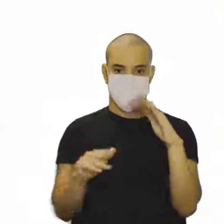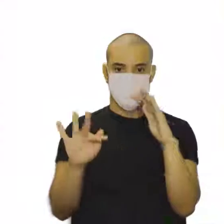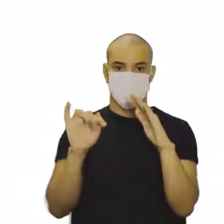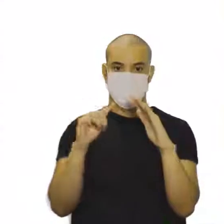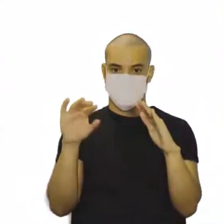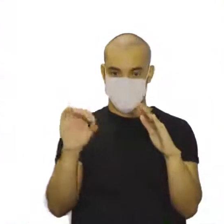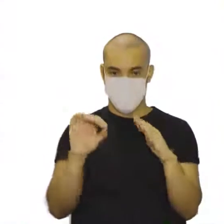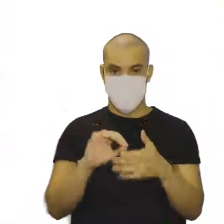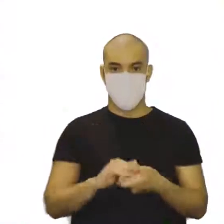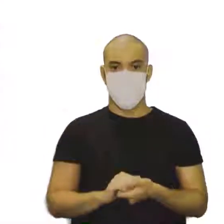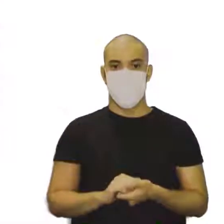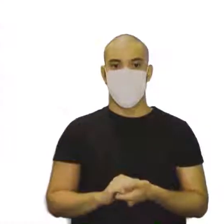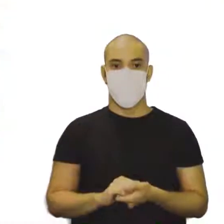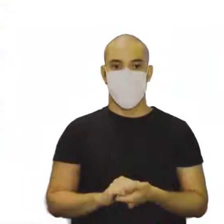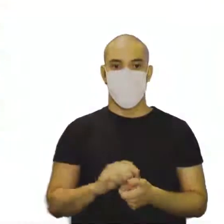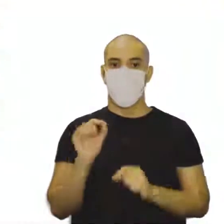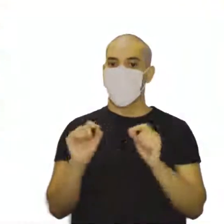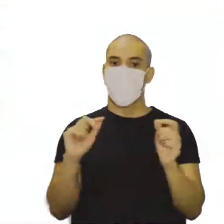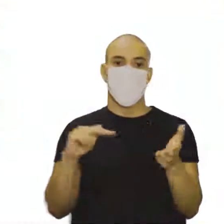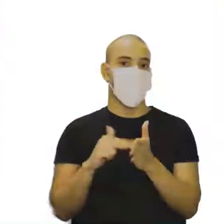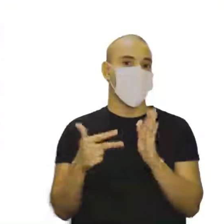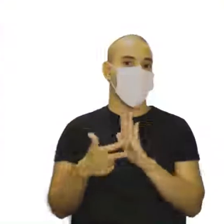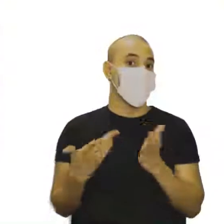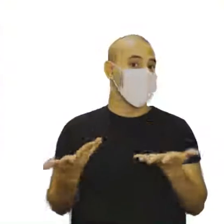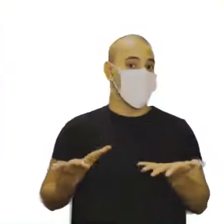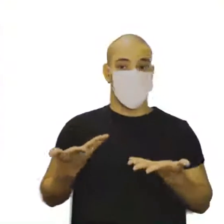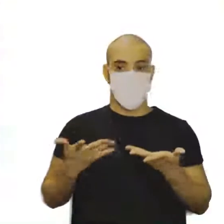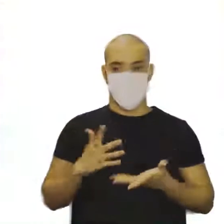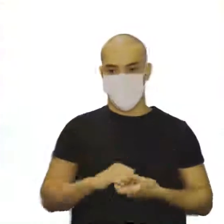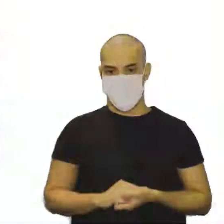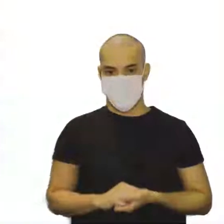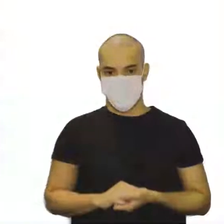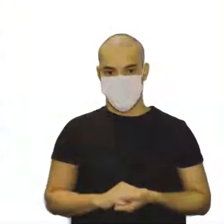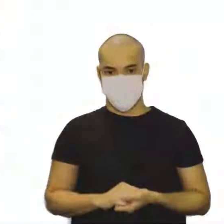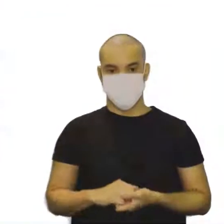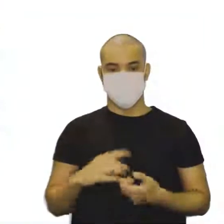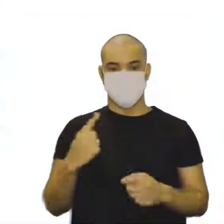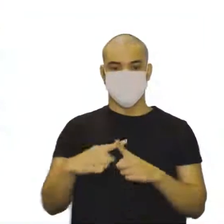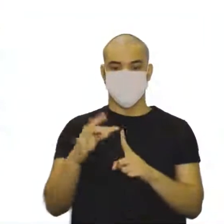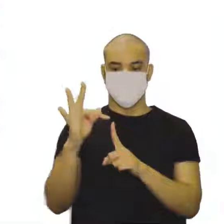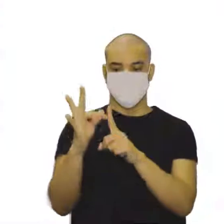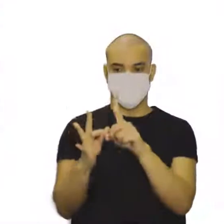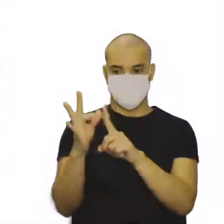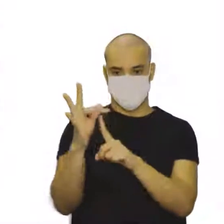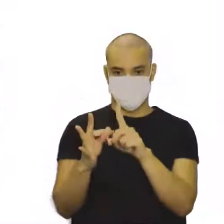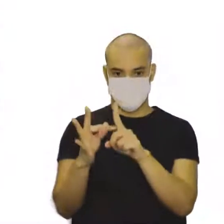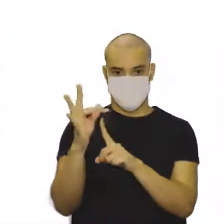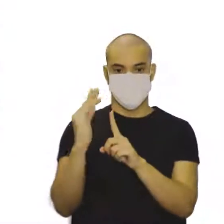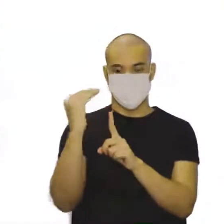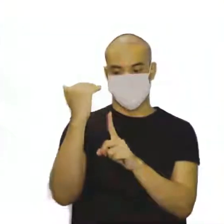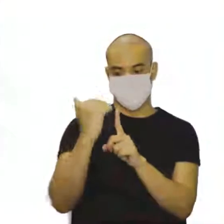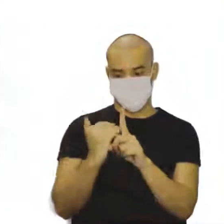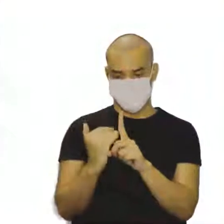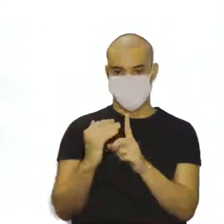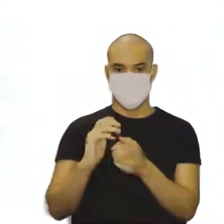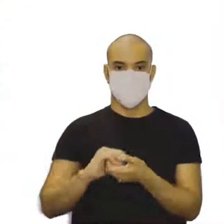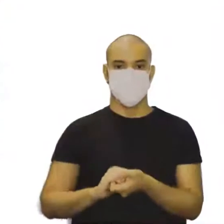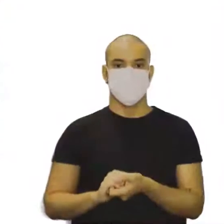fusão. Tá? O que seria o baixo ponto de fusão, né? A temperatura de fusão é baixa,